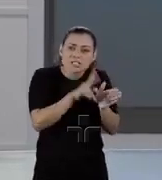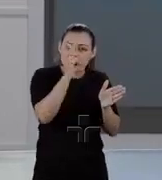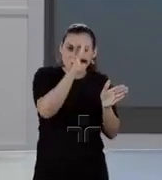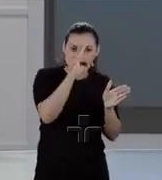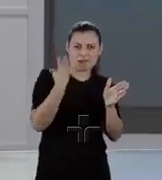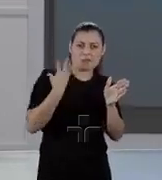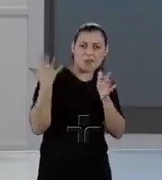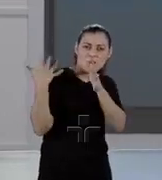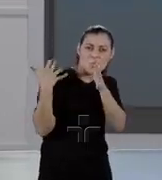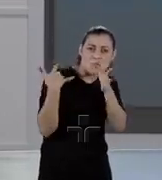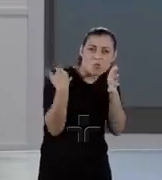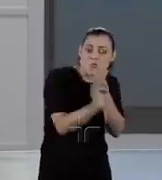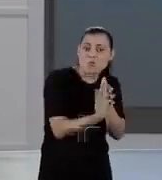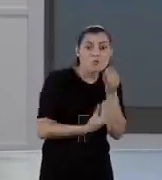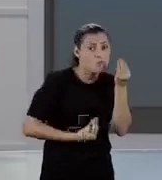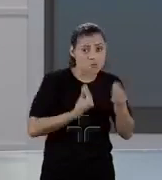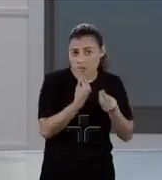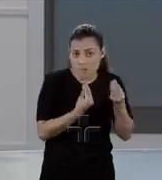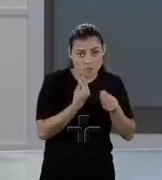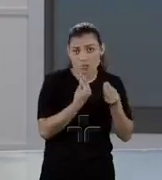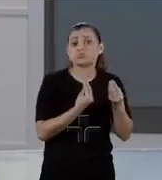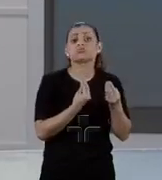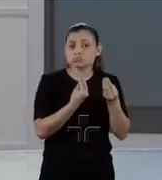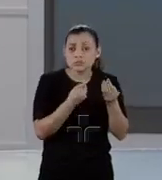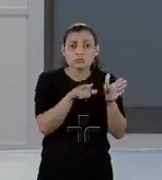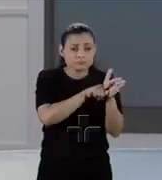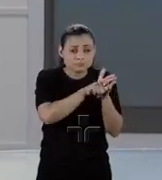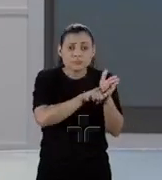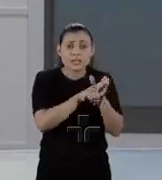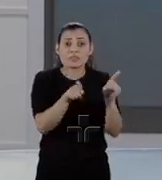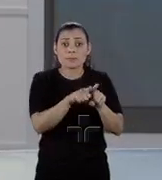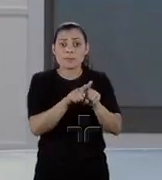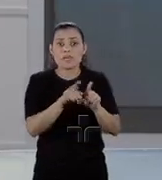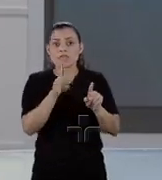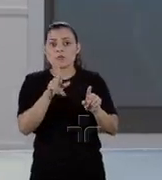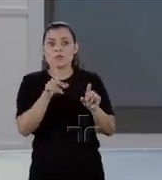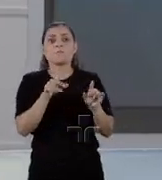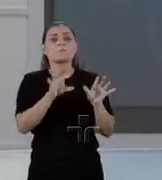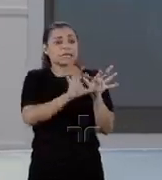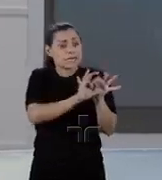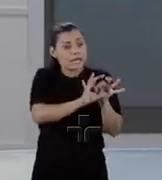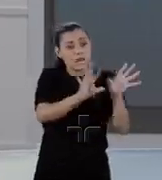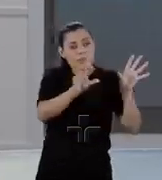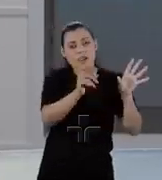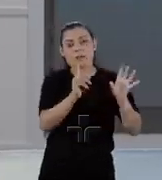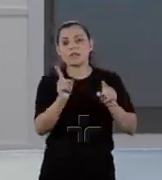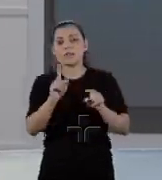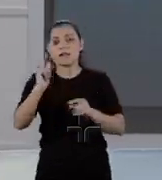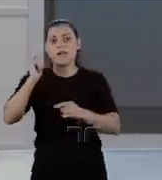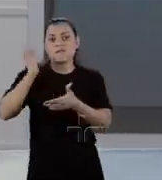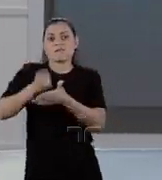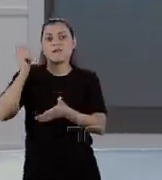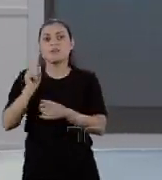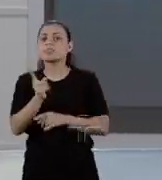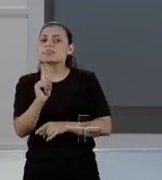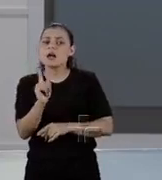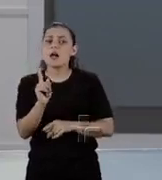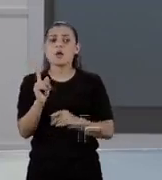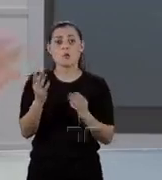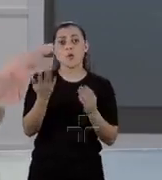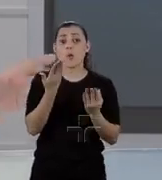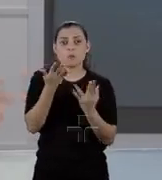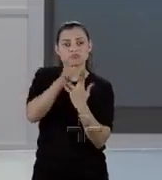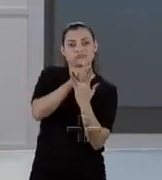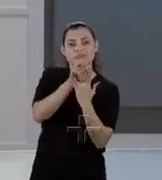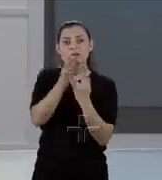ser nem marxista, nem liberal, portanto, de estar discutindo a coisa a partir de dados, uma tradição de historiador